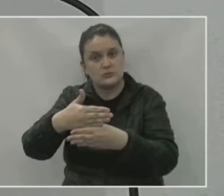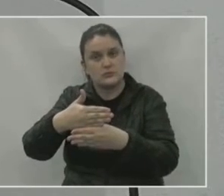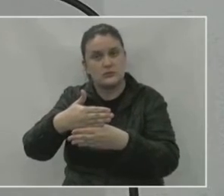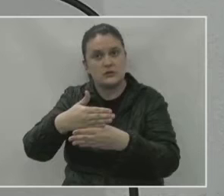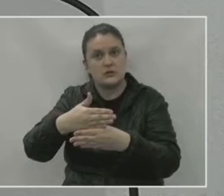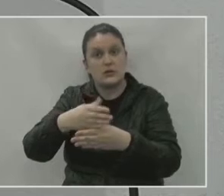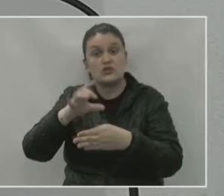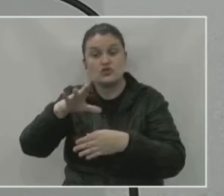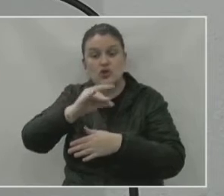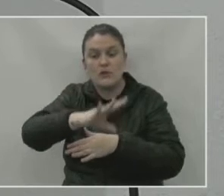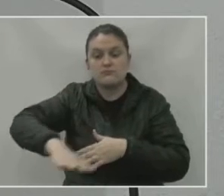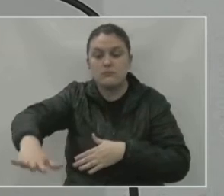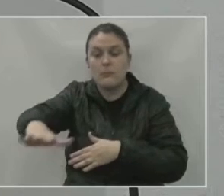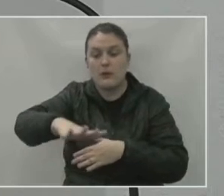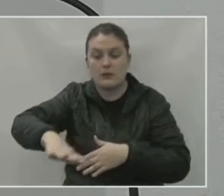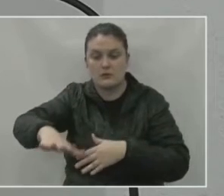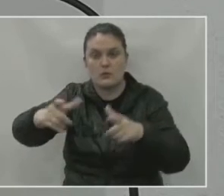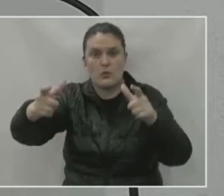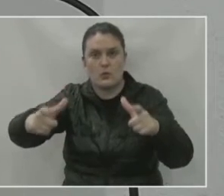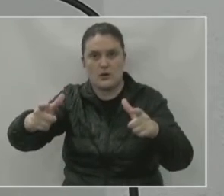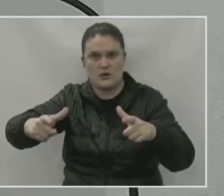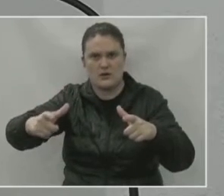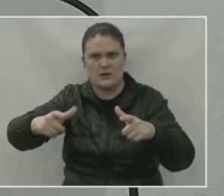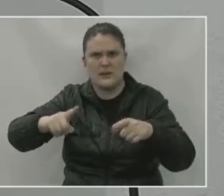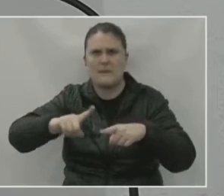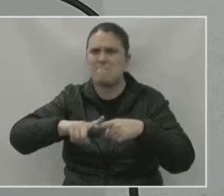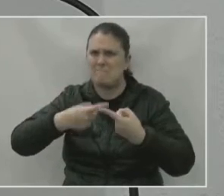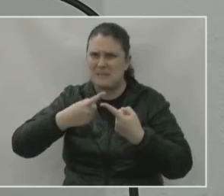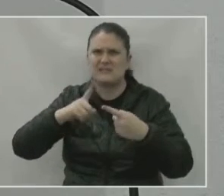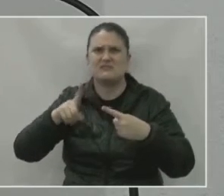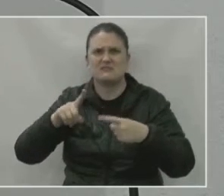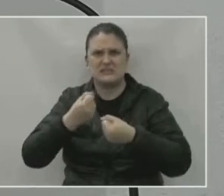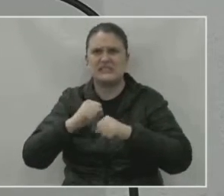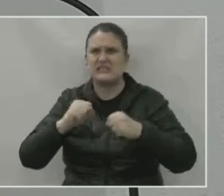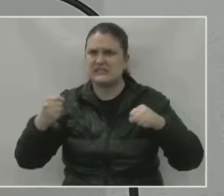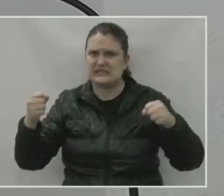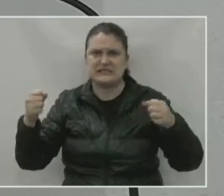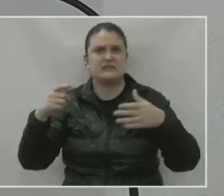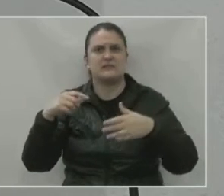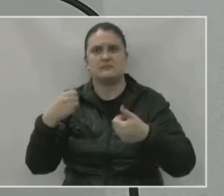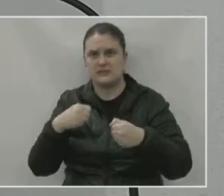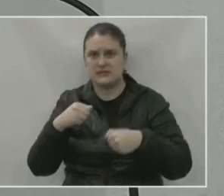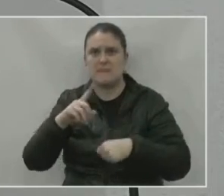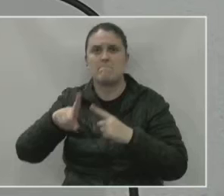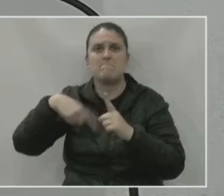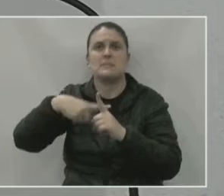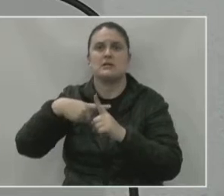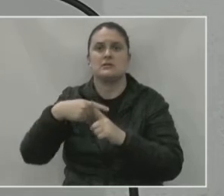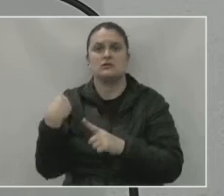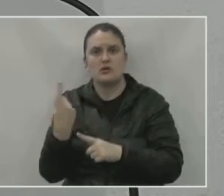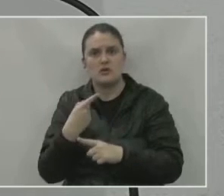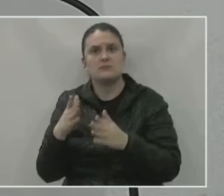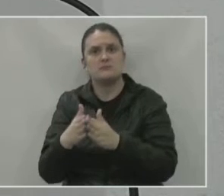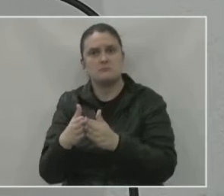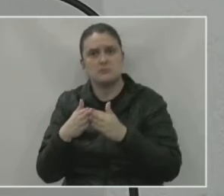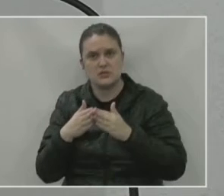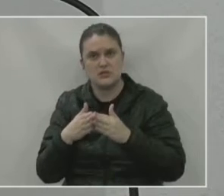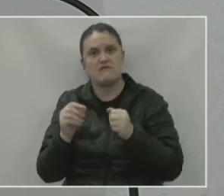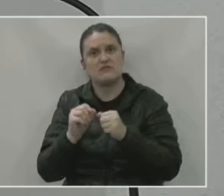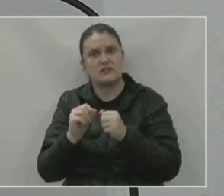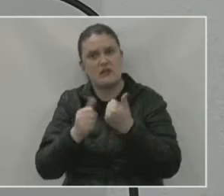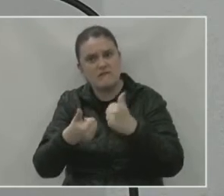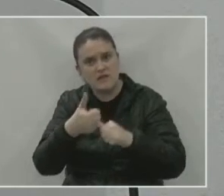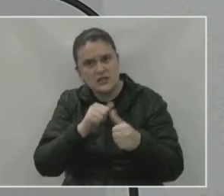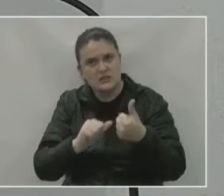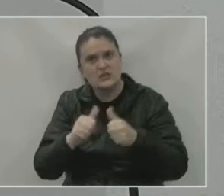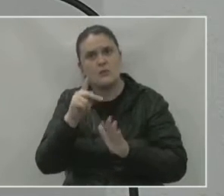seria no pátio da delegacia, mas era uma enjambração danada lá. Então, por isso que nós pedimos para reavaliar